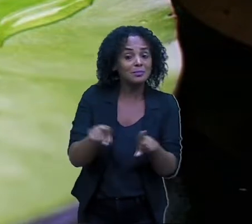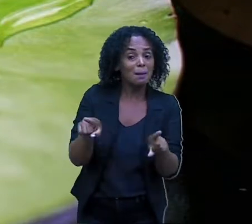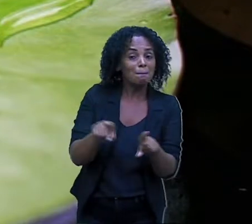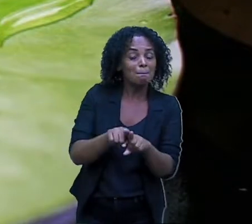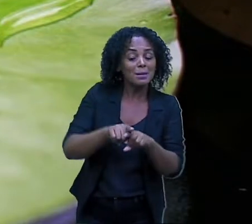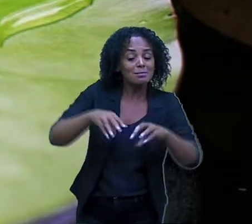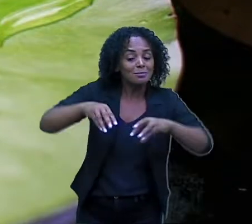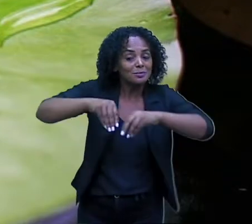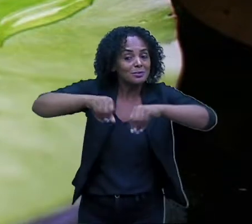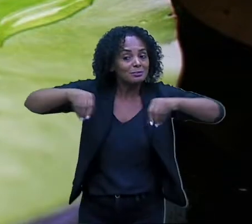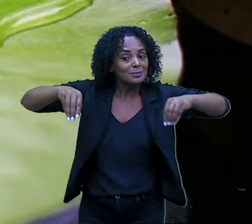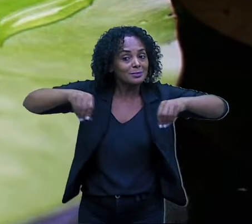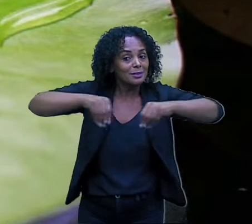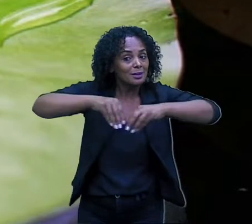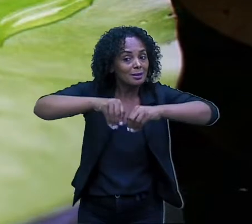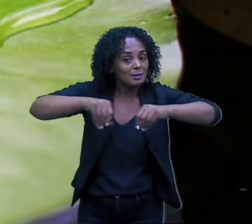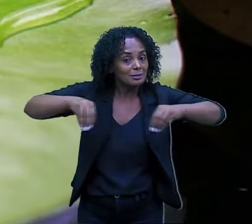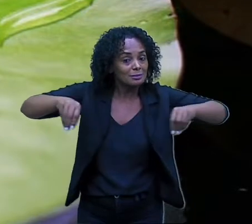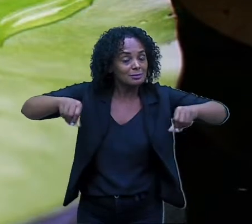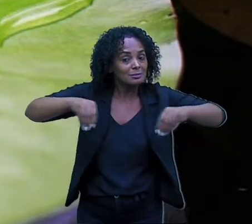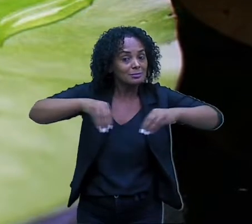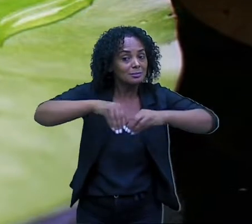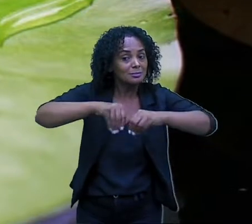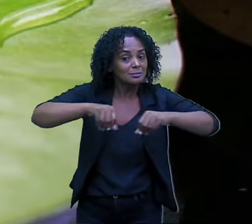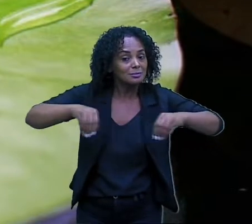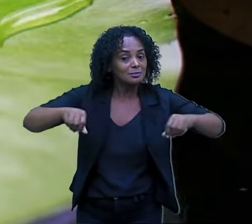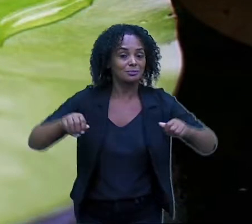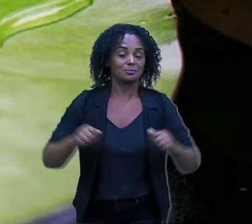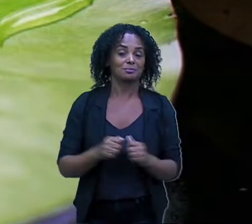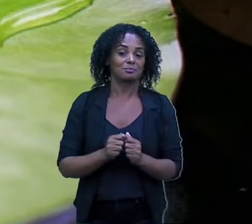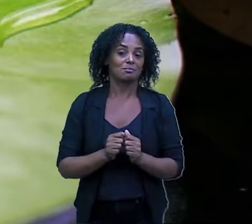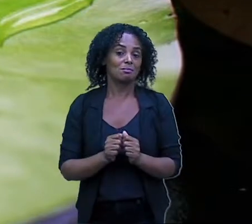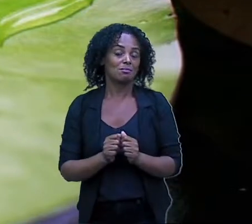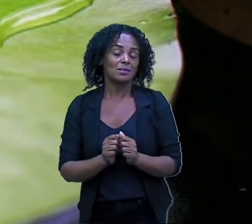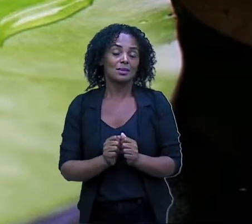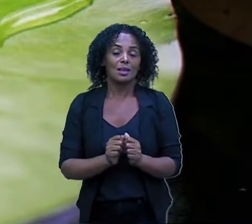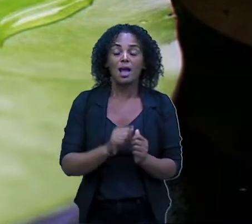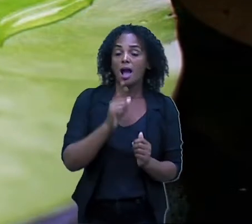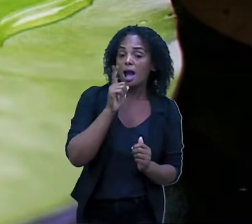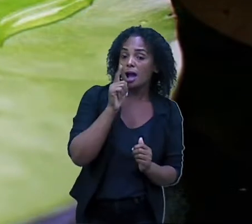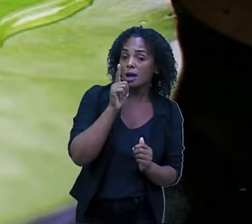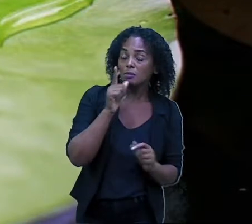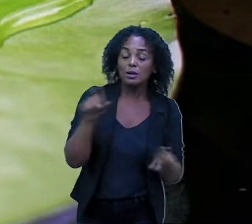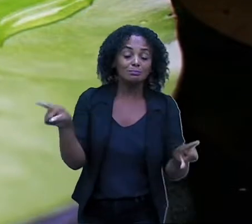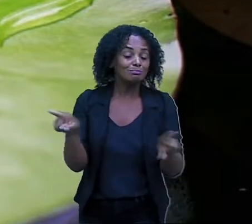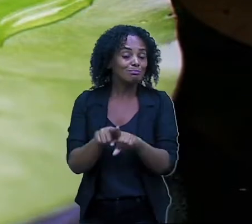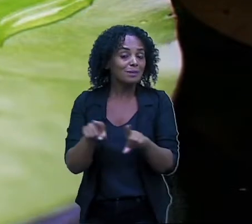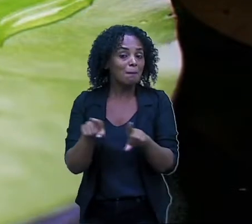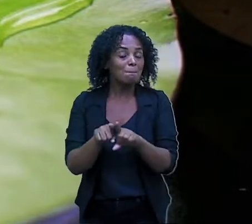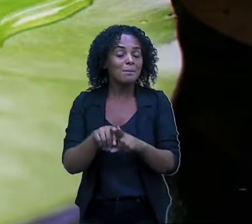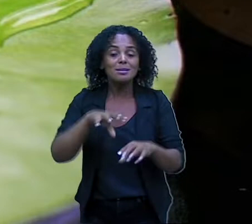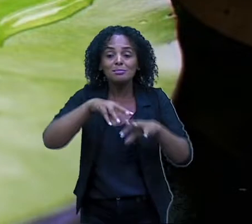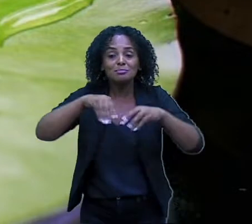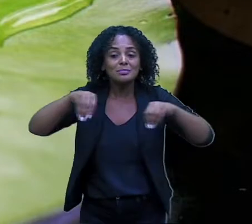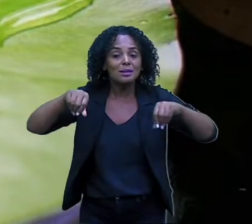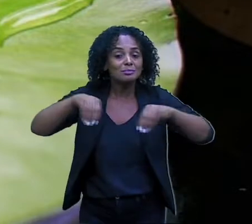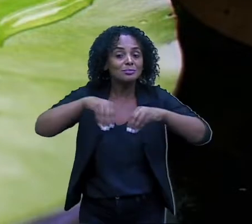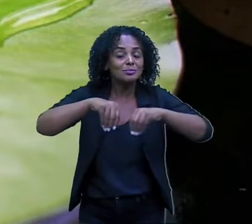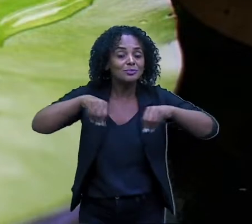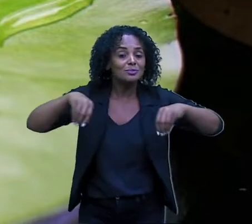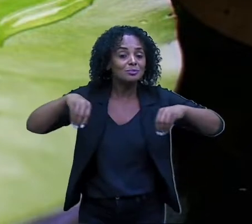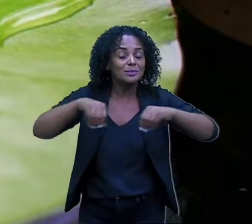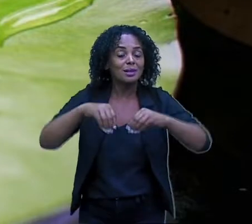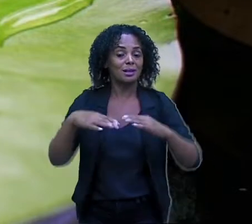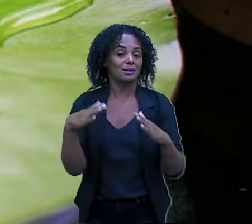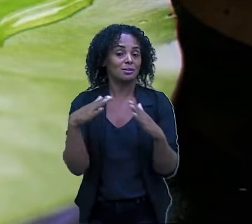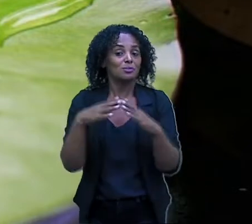Land. Land. Que é a terra, ok? Water, água. O habitat pode ser também na land, que é na terra. Vamos lá.